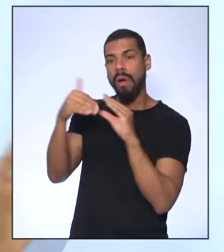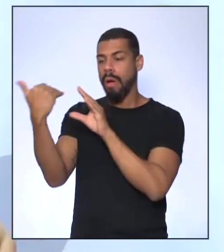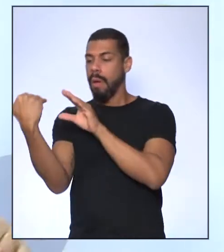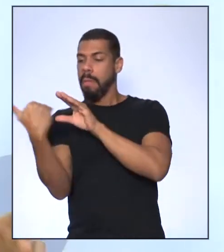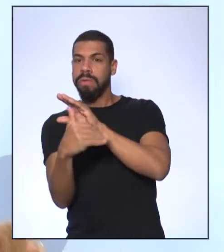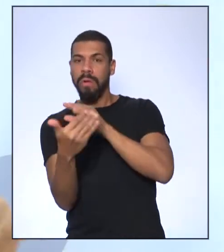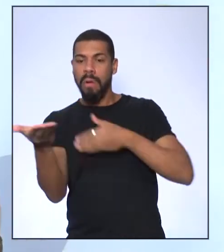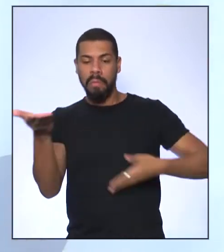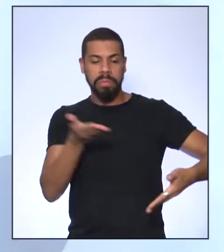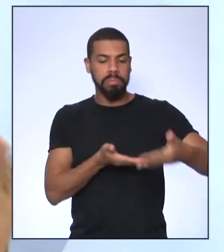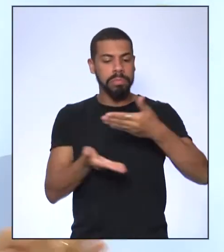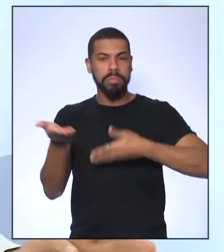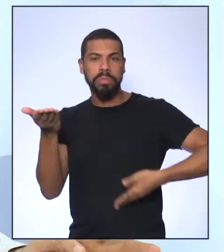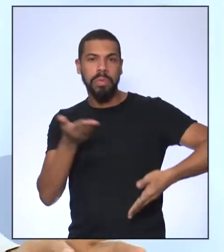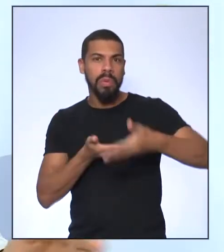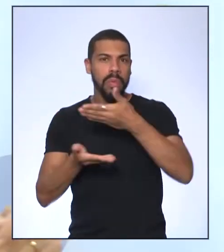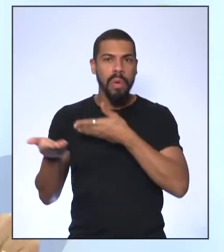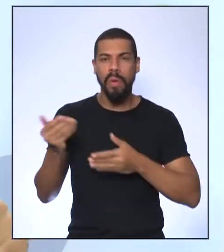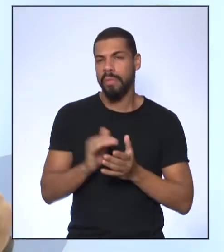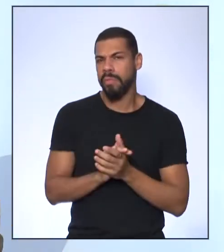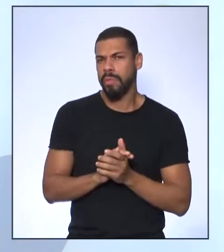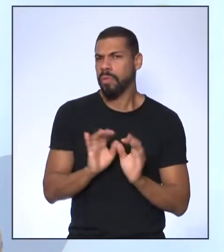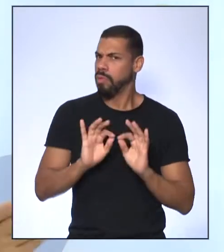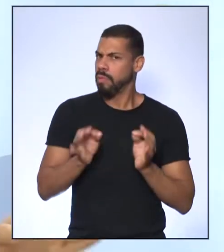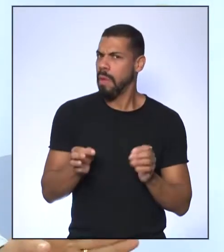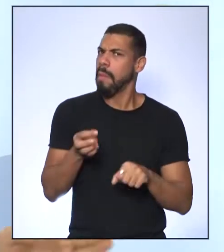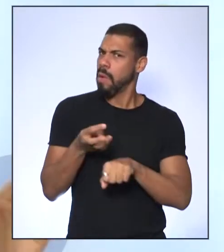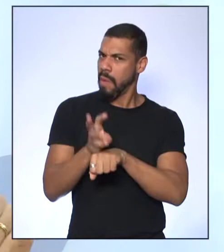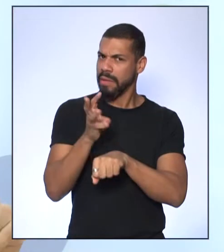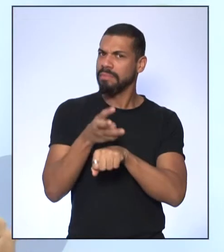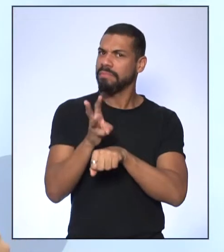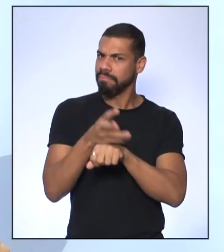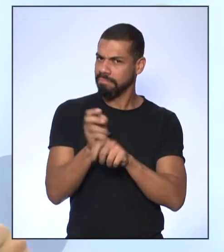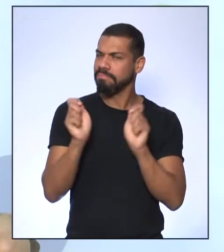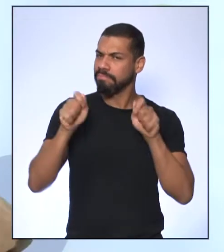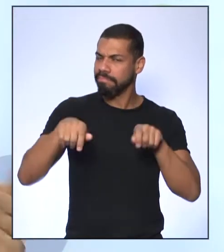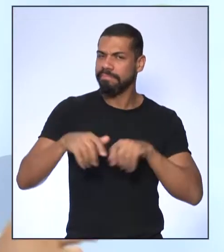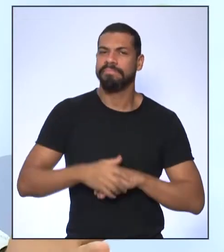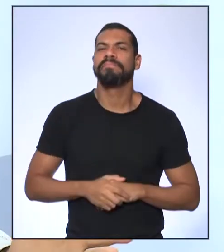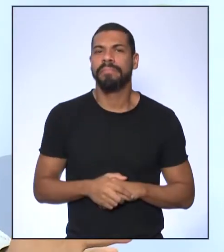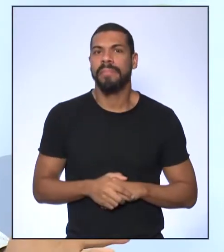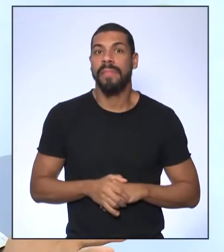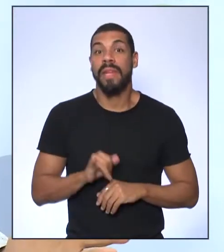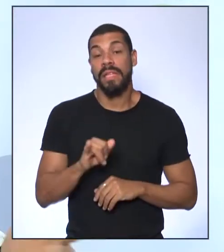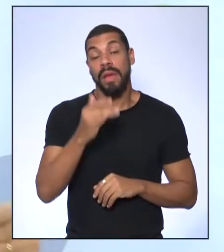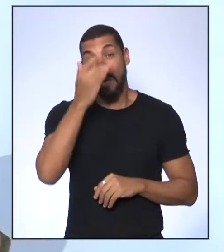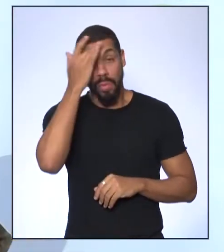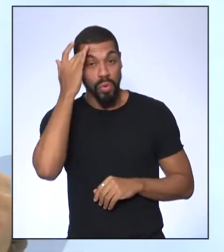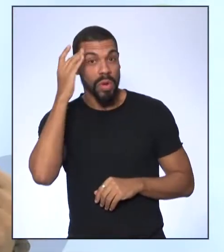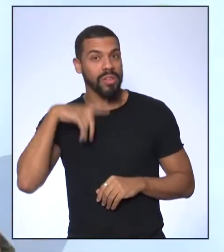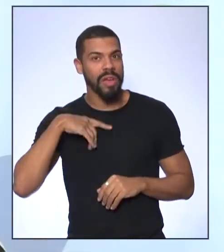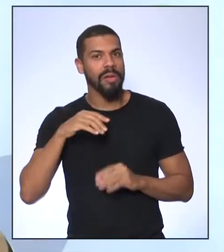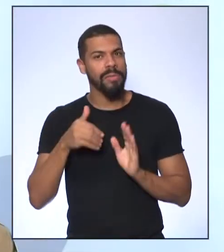o nome do seu grupo, Rádio Novela Tal, e você consegue gravar esses áudios. Se tiver alguém que tem mais facilidade, vai te ajudar a juntar esses